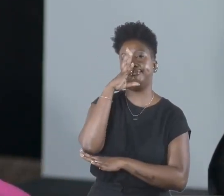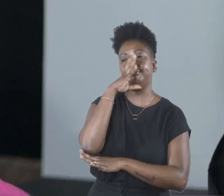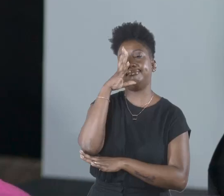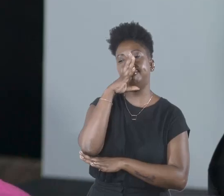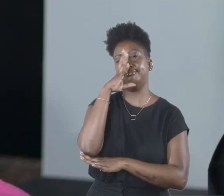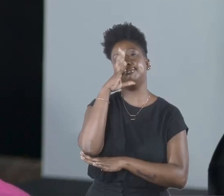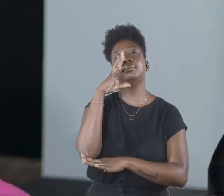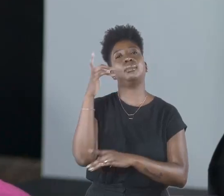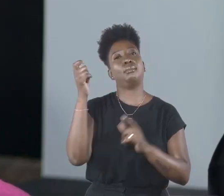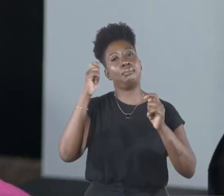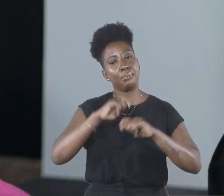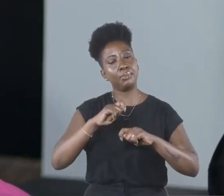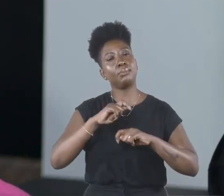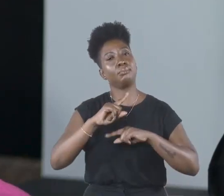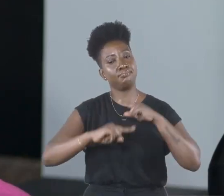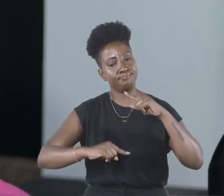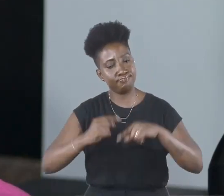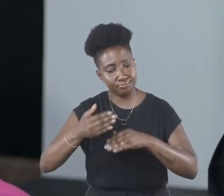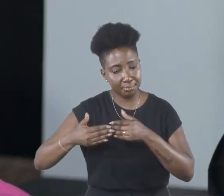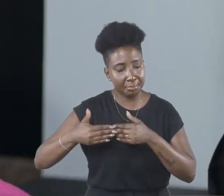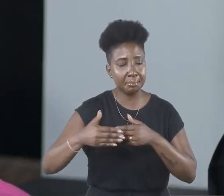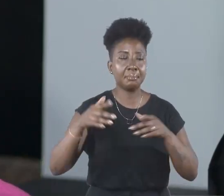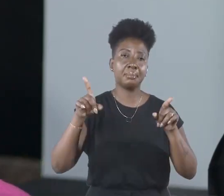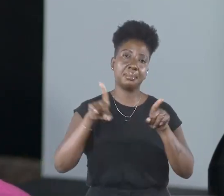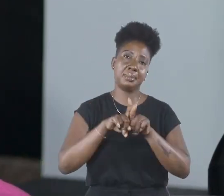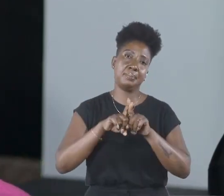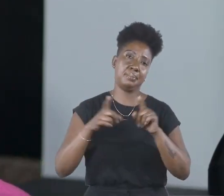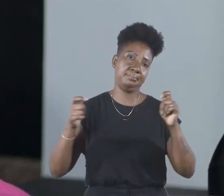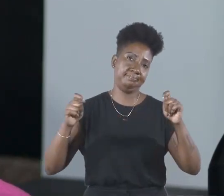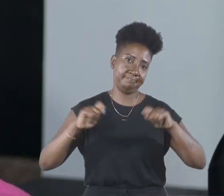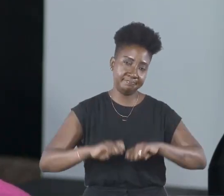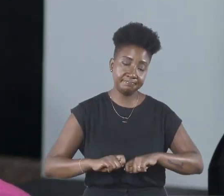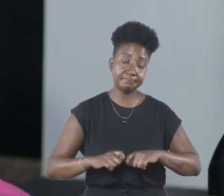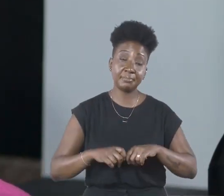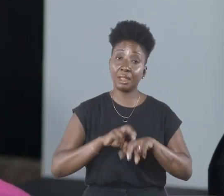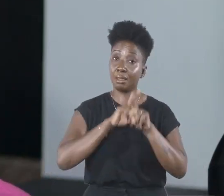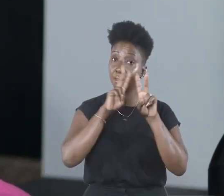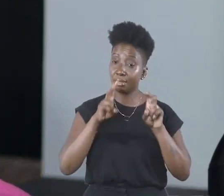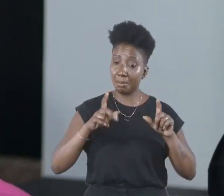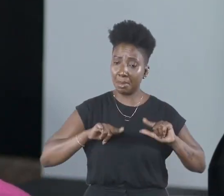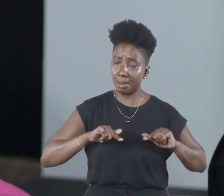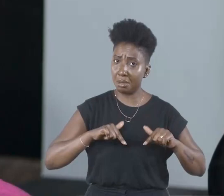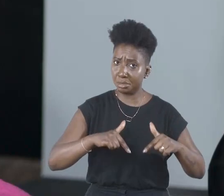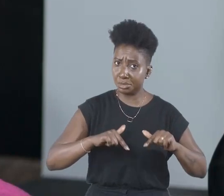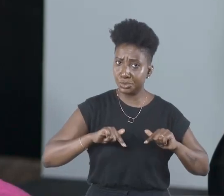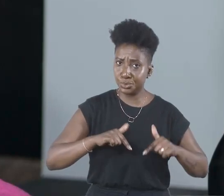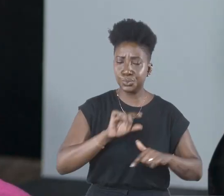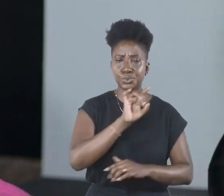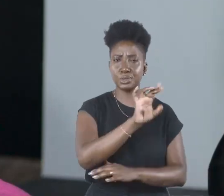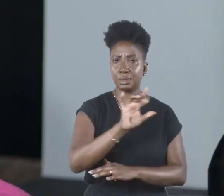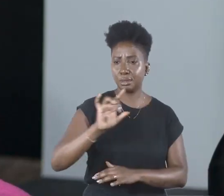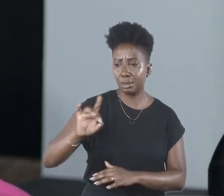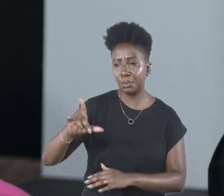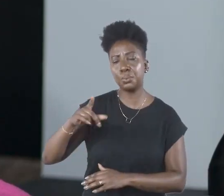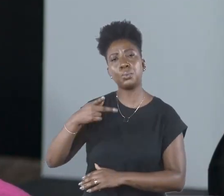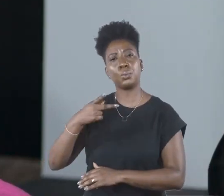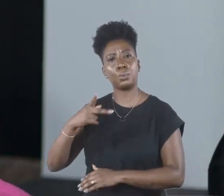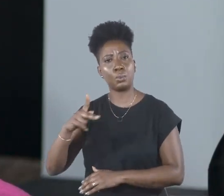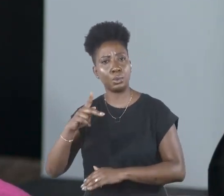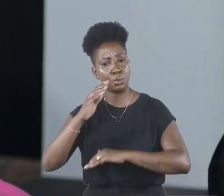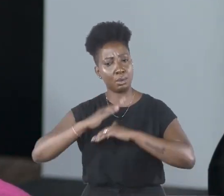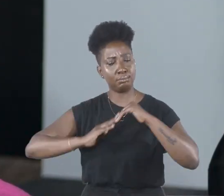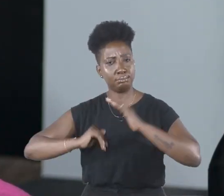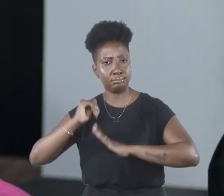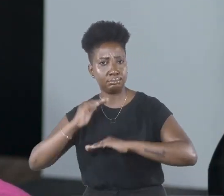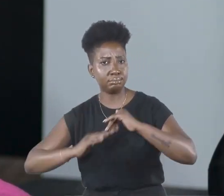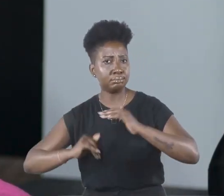que ela iniciou esse interesse pela causa do refúgio, de fazer a sua